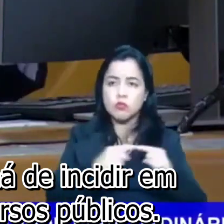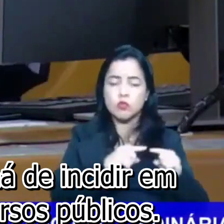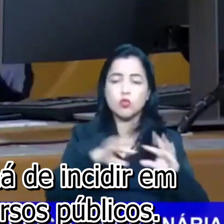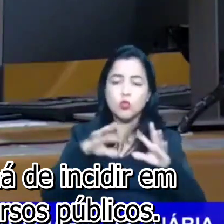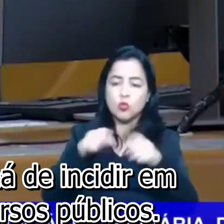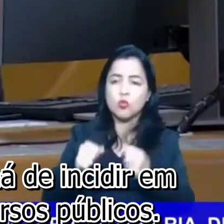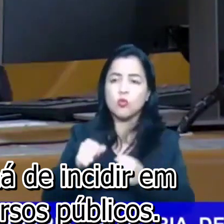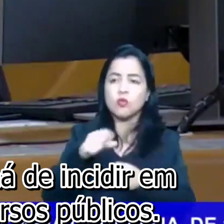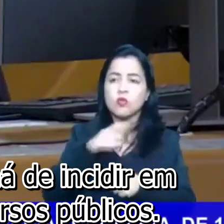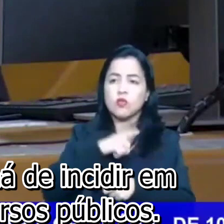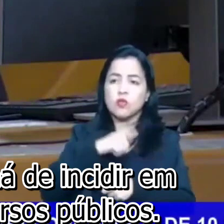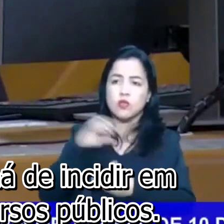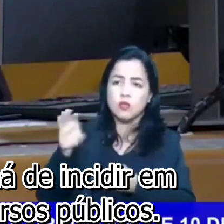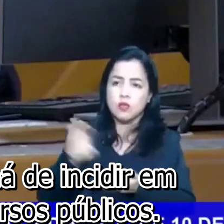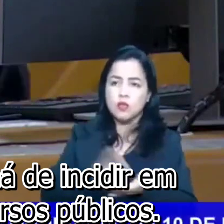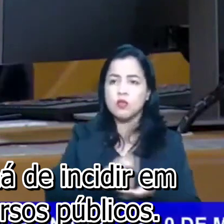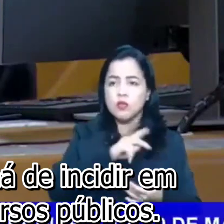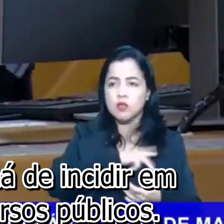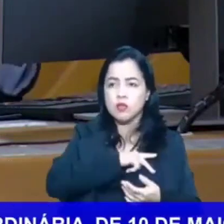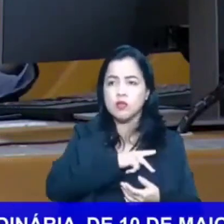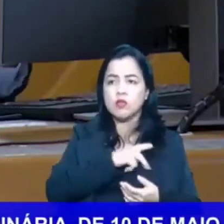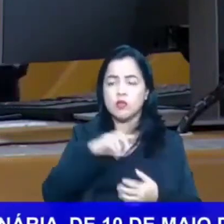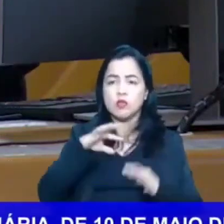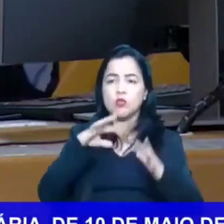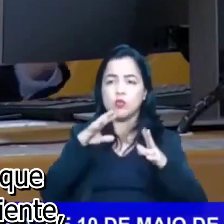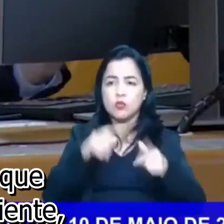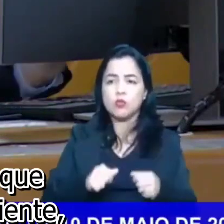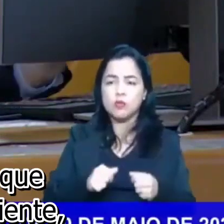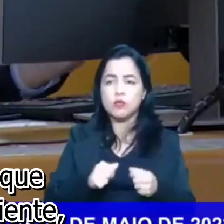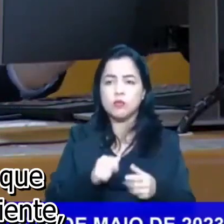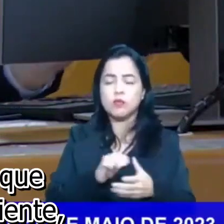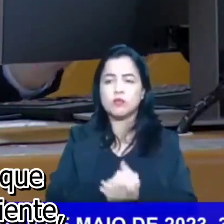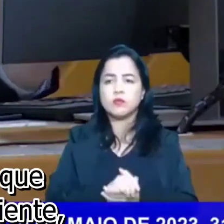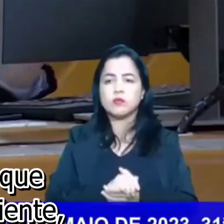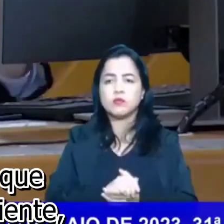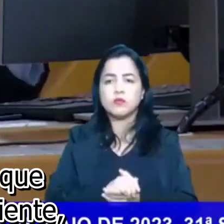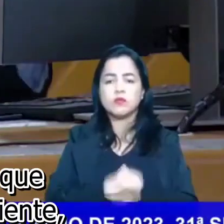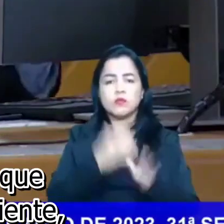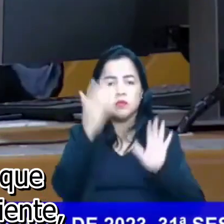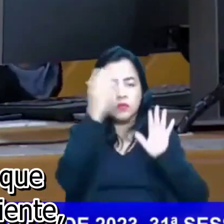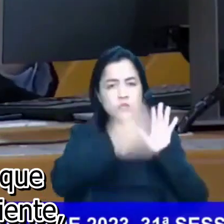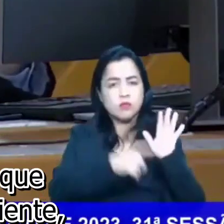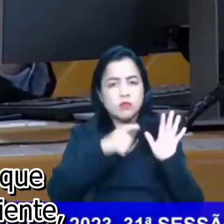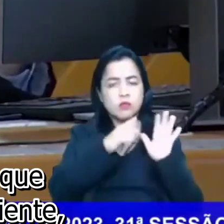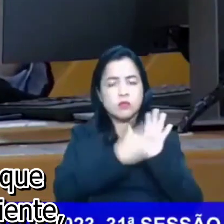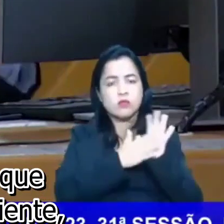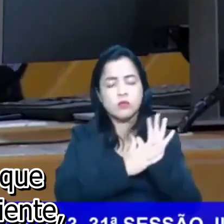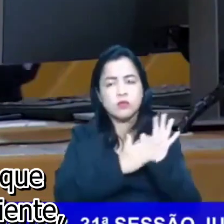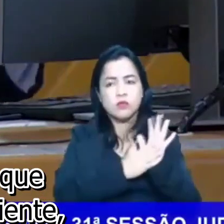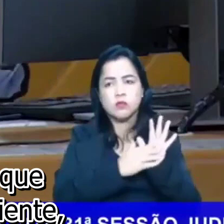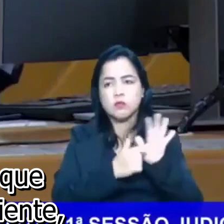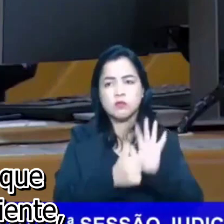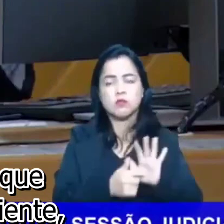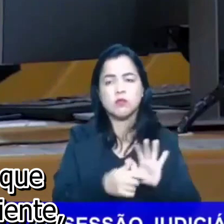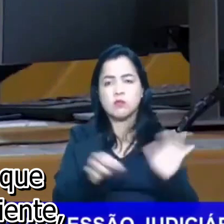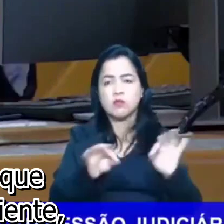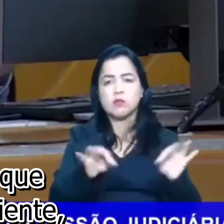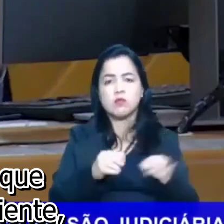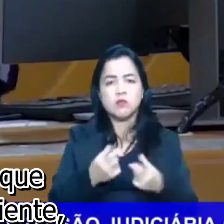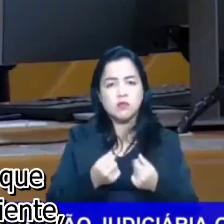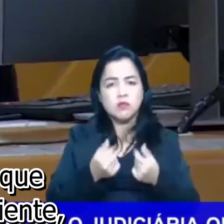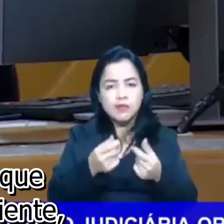que recebe e gere recursos públicos. De toda forma, a prestação de contas aqui não revela expressividade